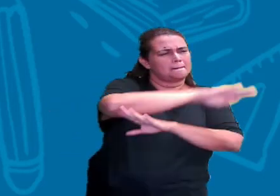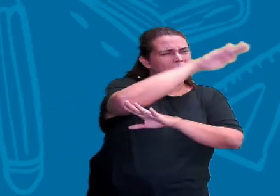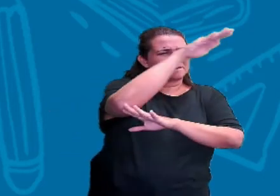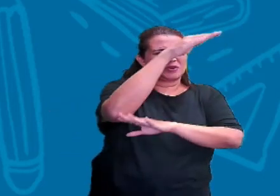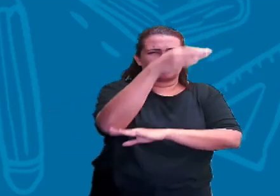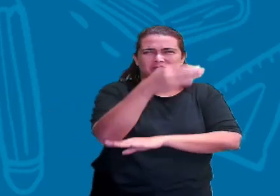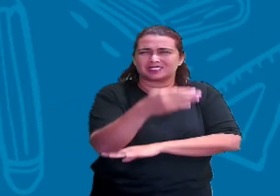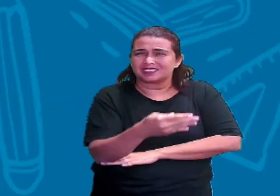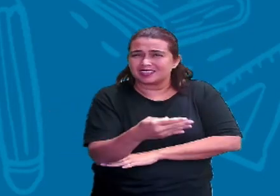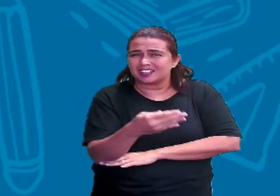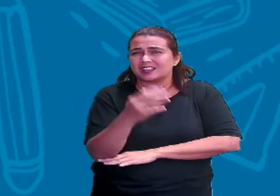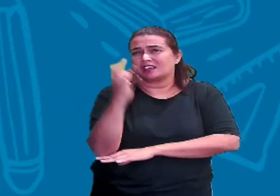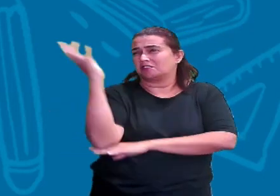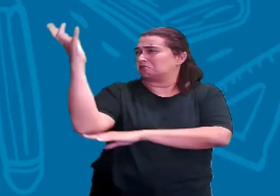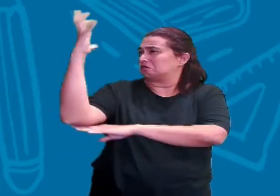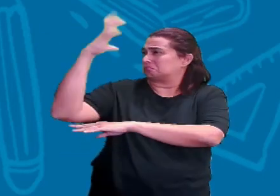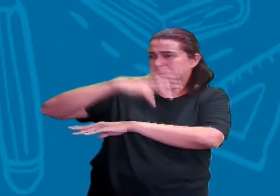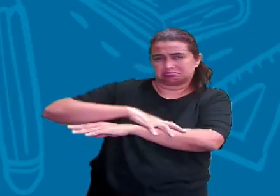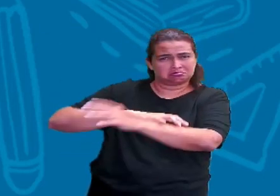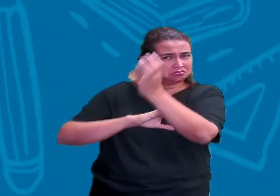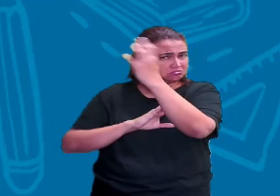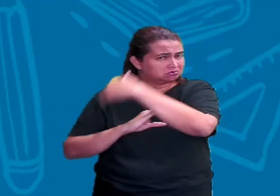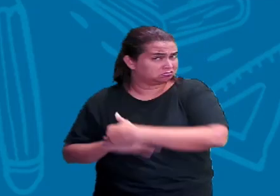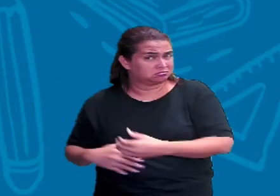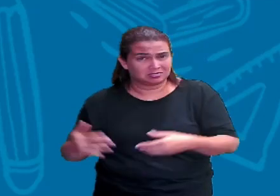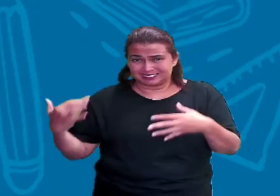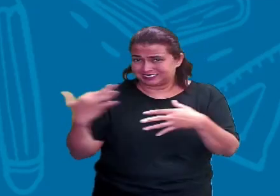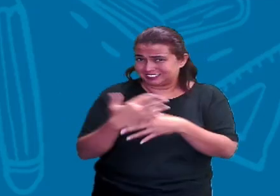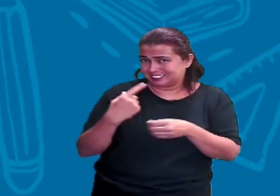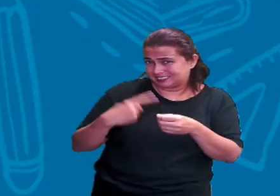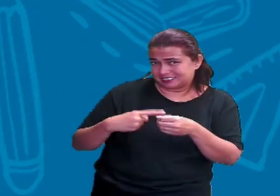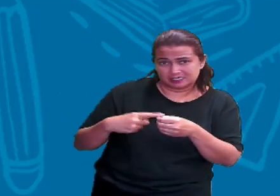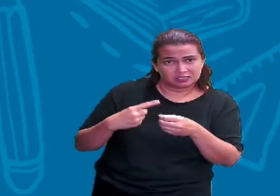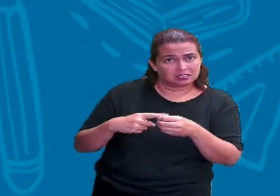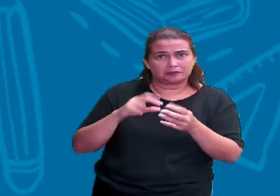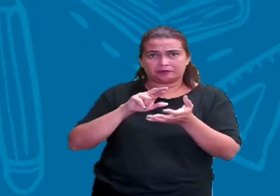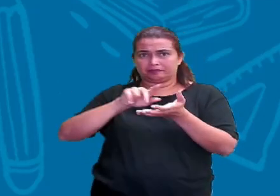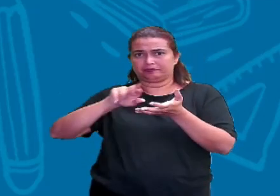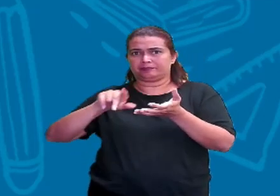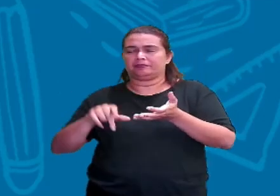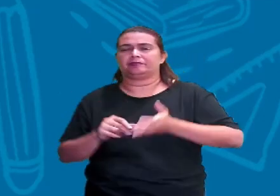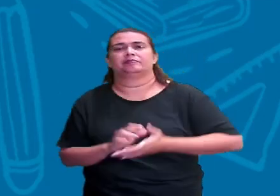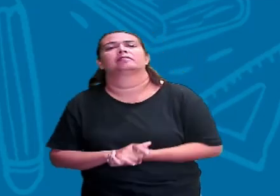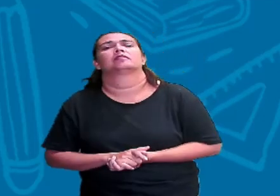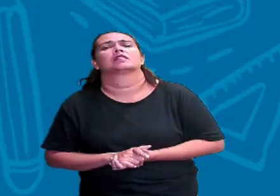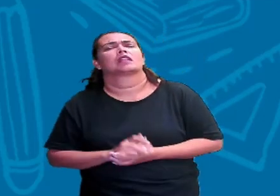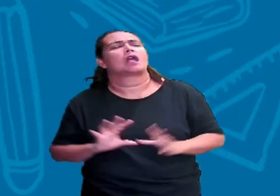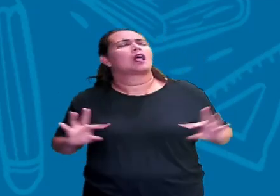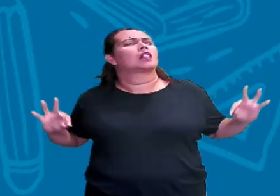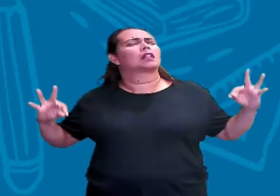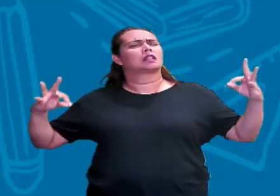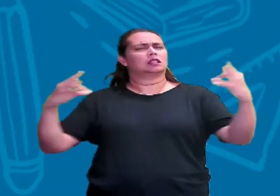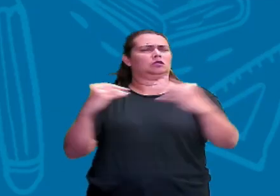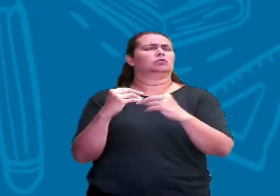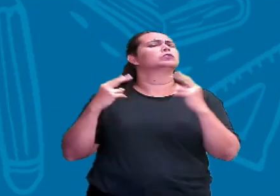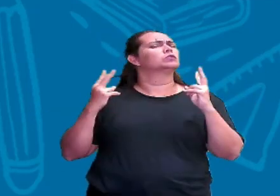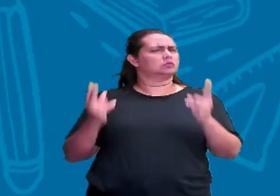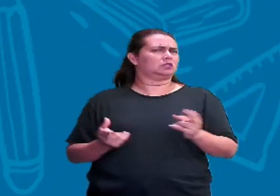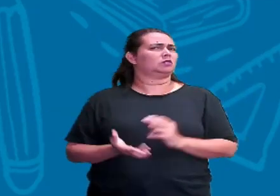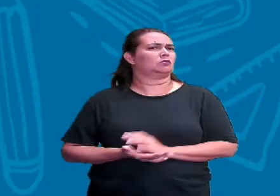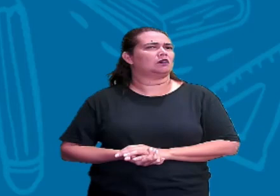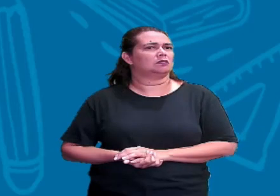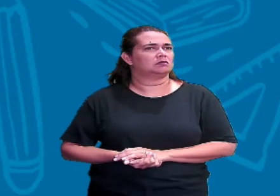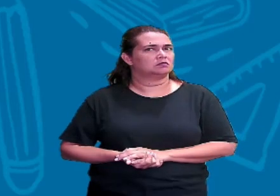cultivo do mar, cidades e etc. todas as paisagens são iguais? E aí a gente já